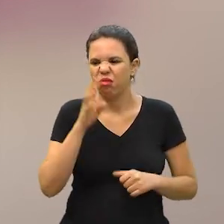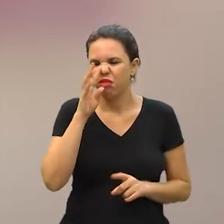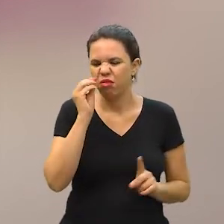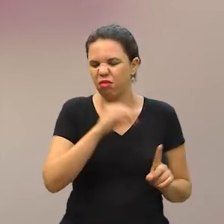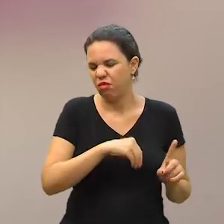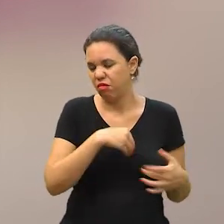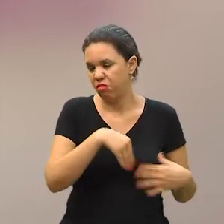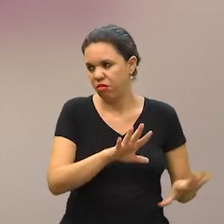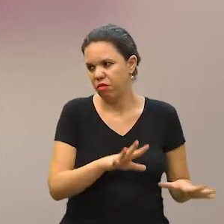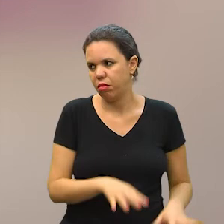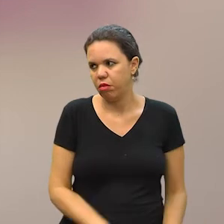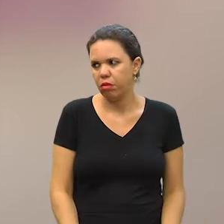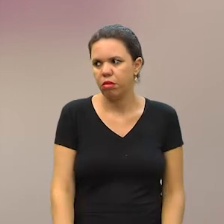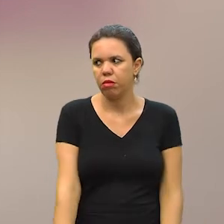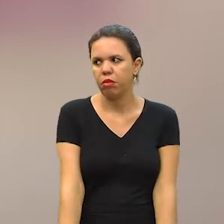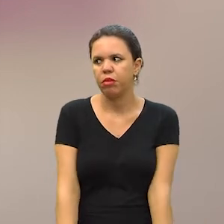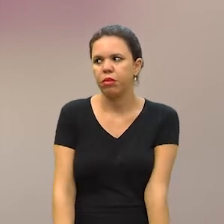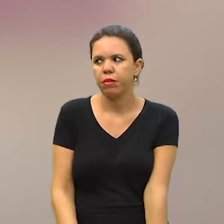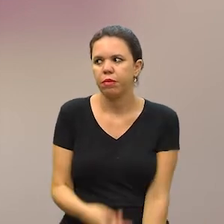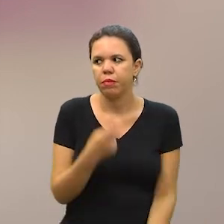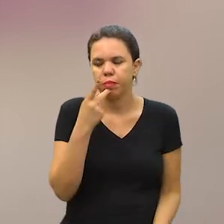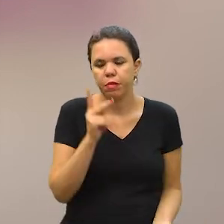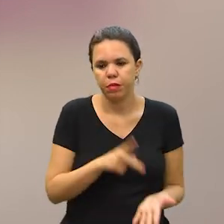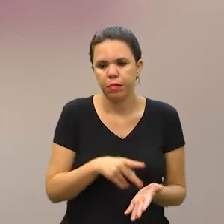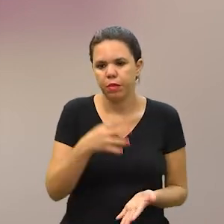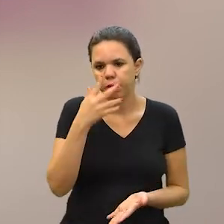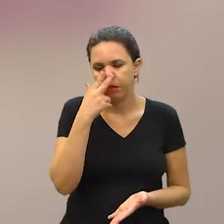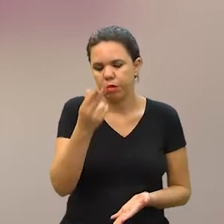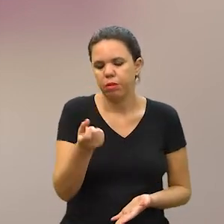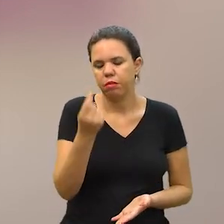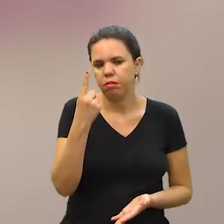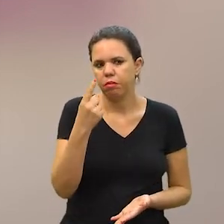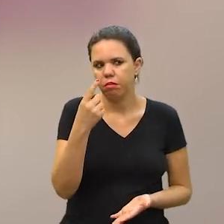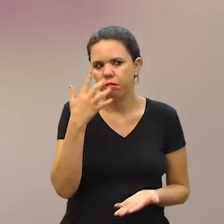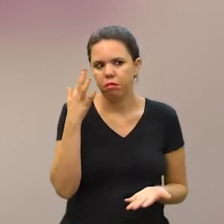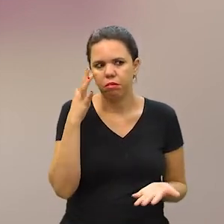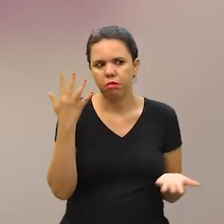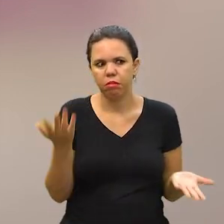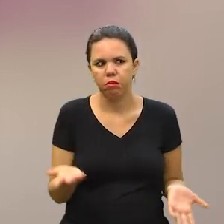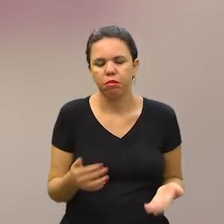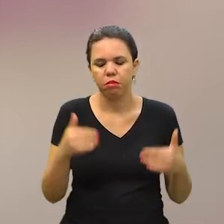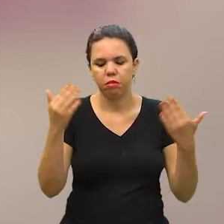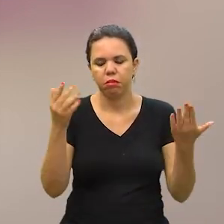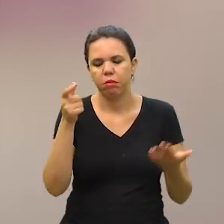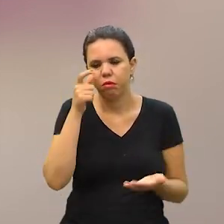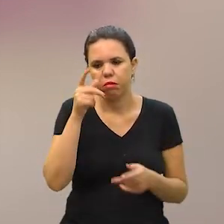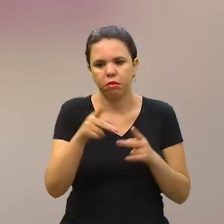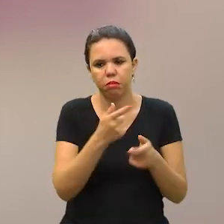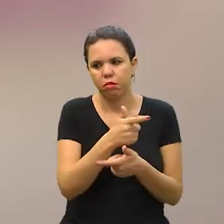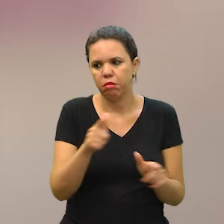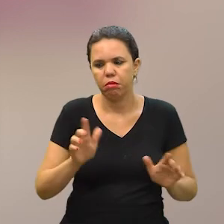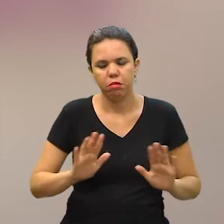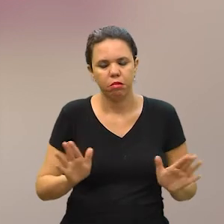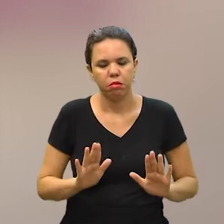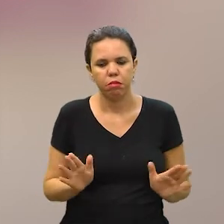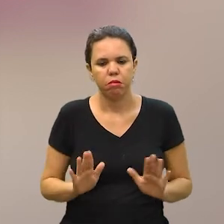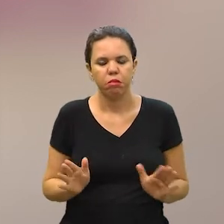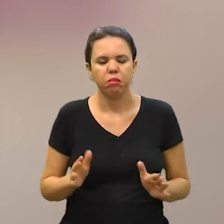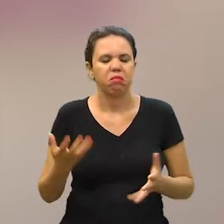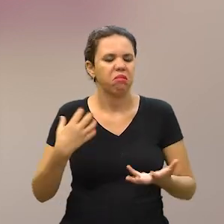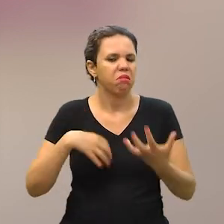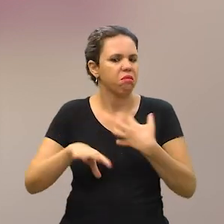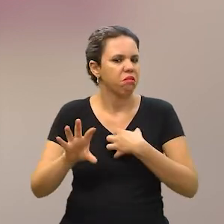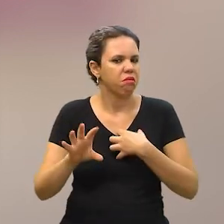inconveniente, nossa, não deixa de dar realmente essa impressão para quem vê de fora, né? Mas nós não temos muitas vezes a questão